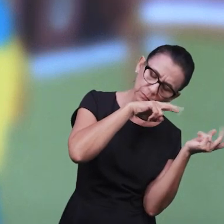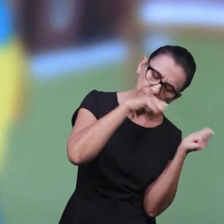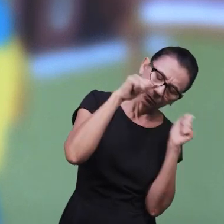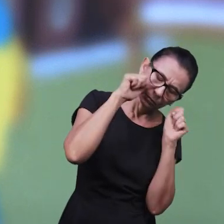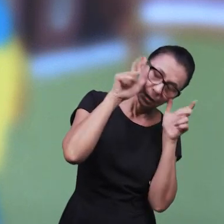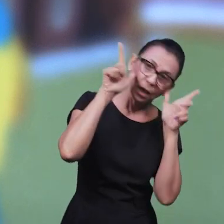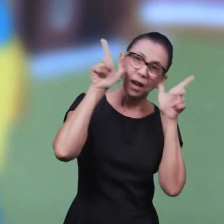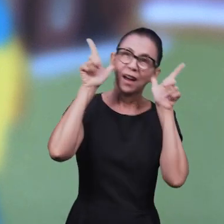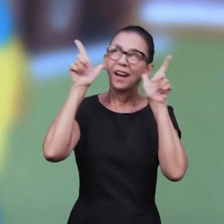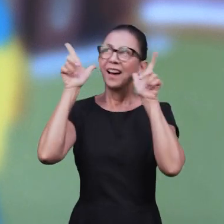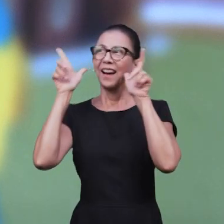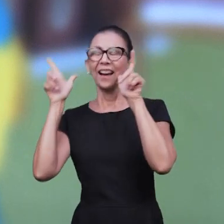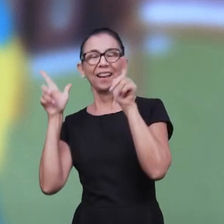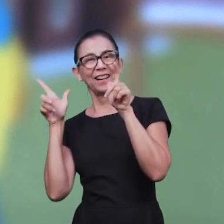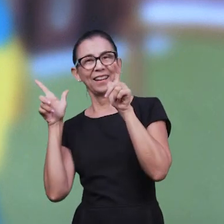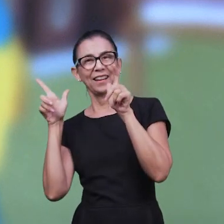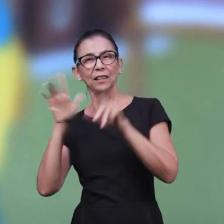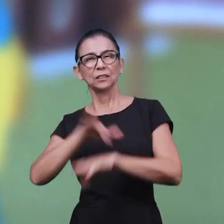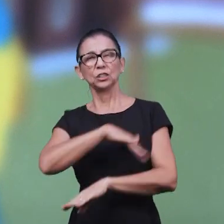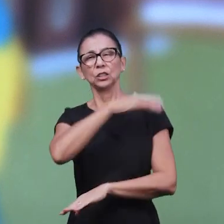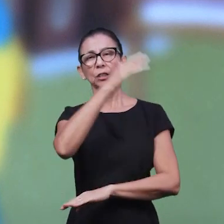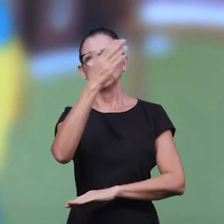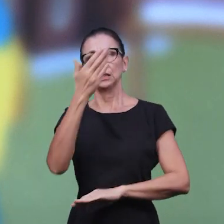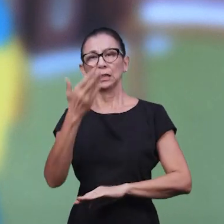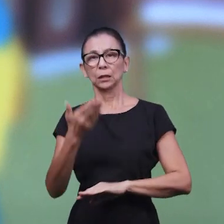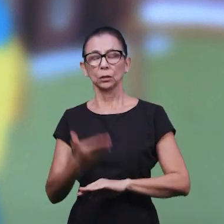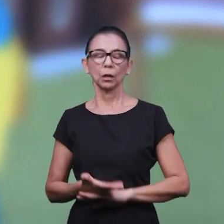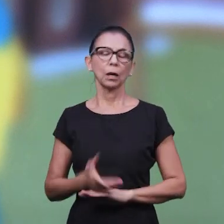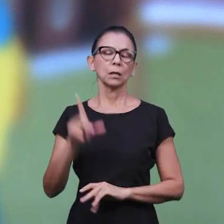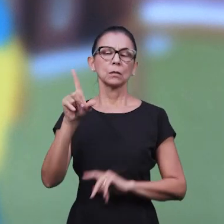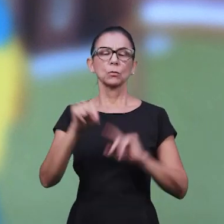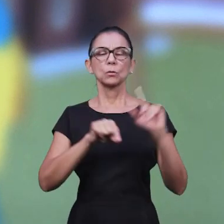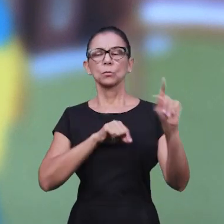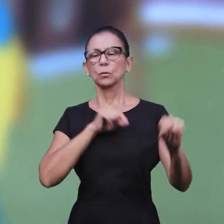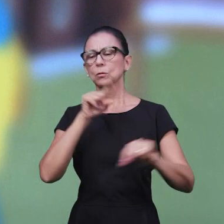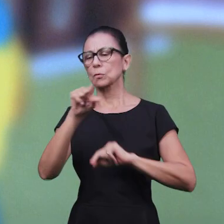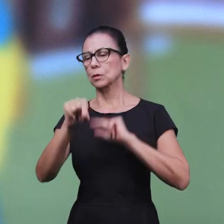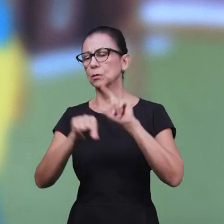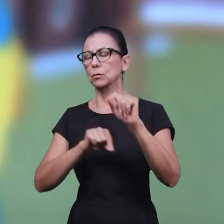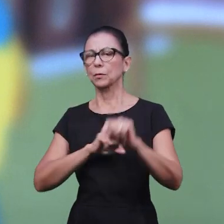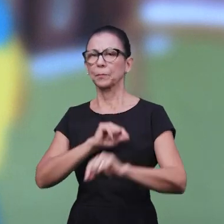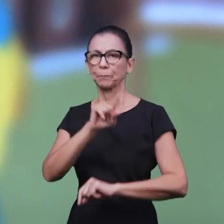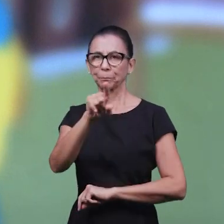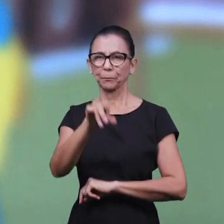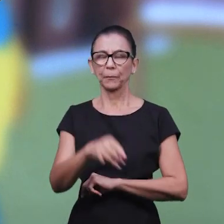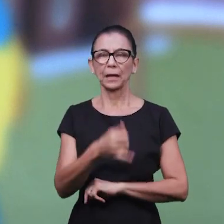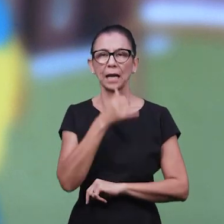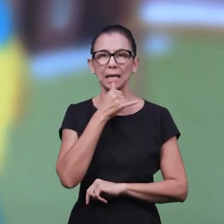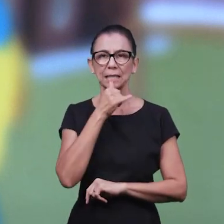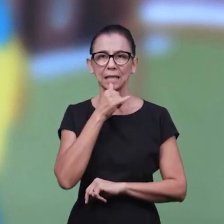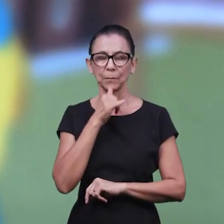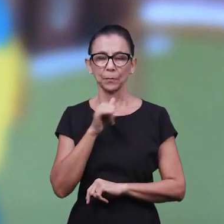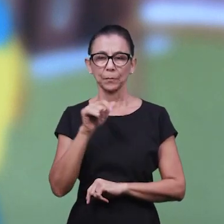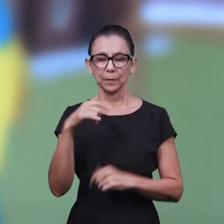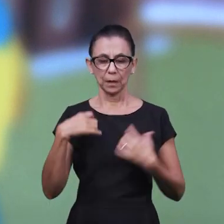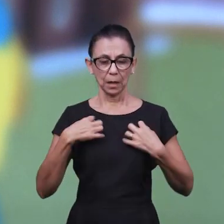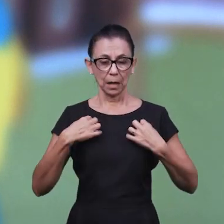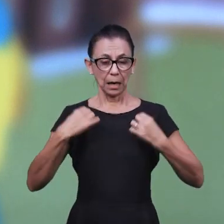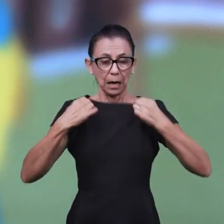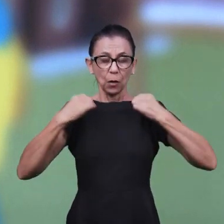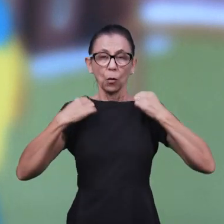nós fazemos muitas escolhas. A nossa vida é cheia de escolhas. A gente escolhe a roupa que vai vestir,